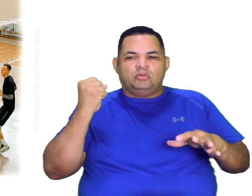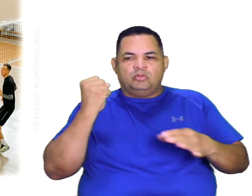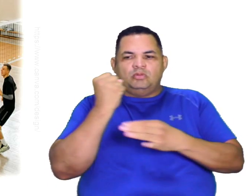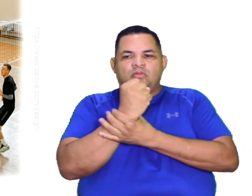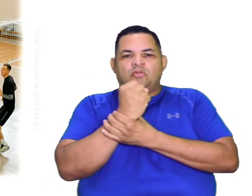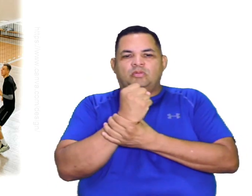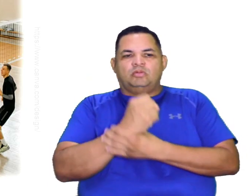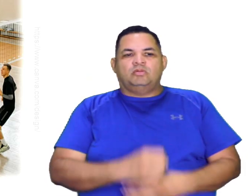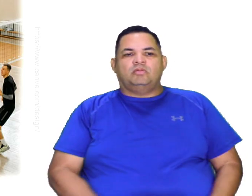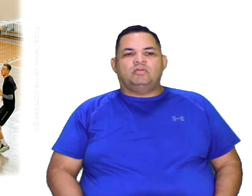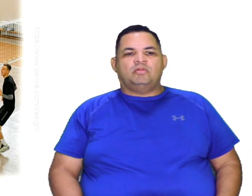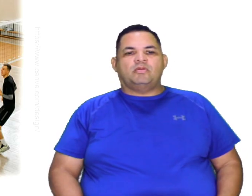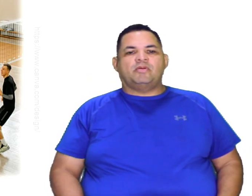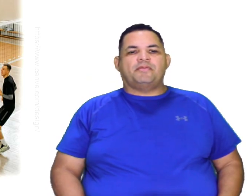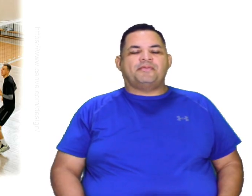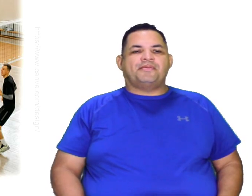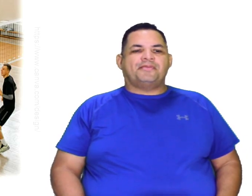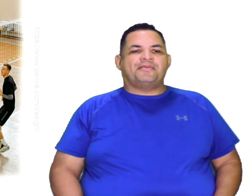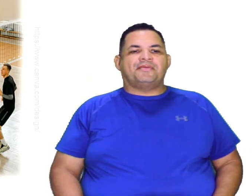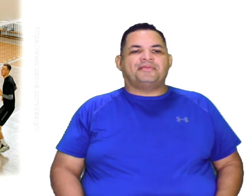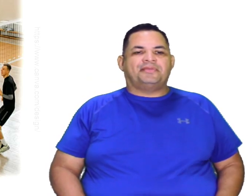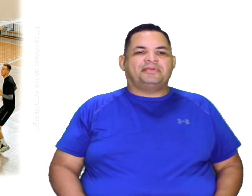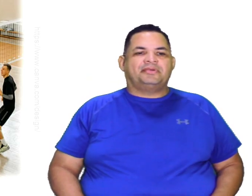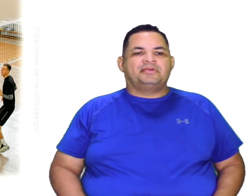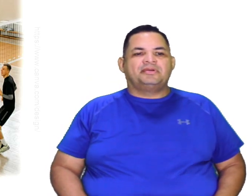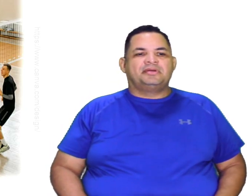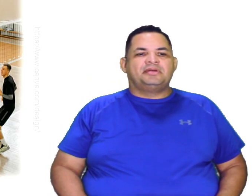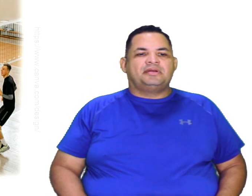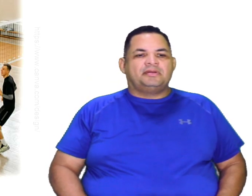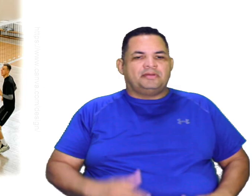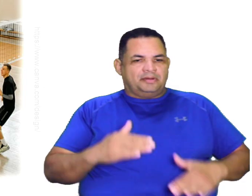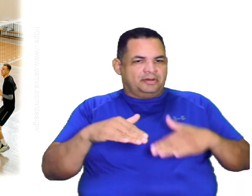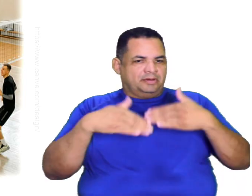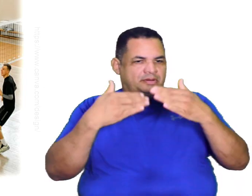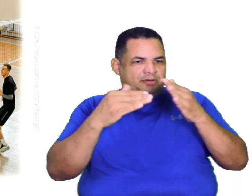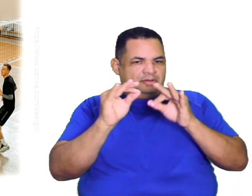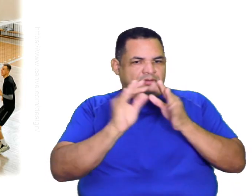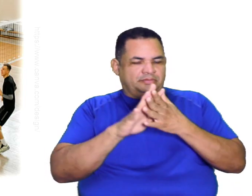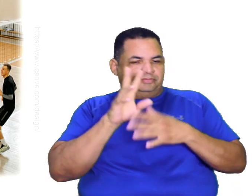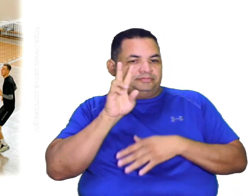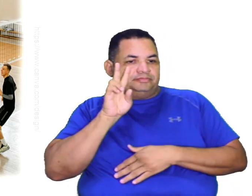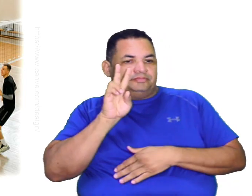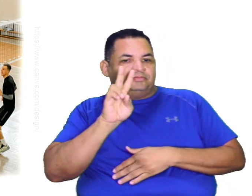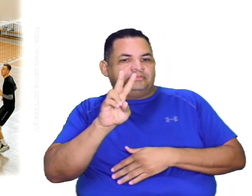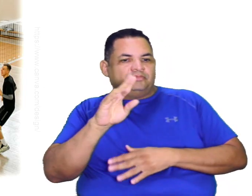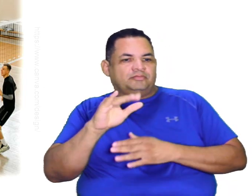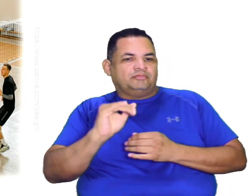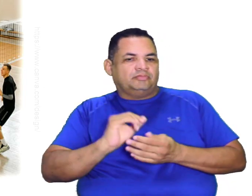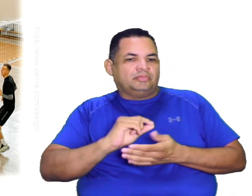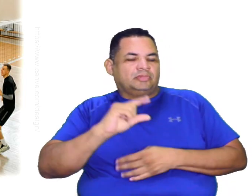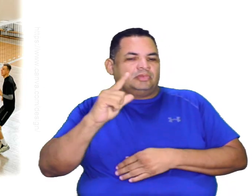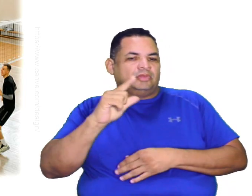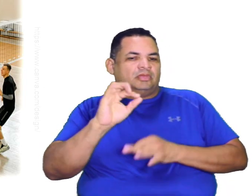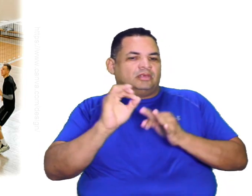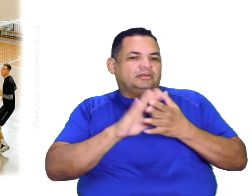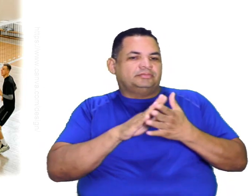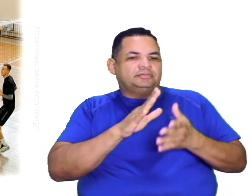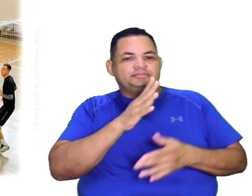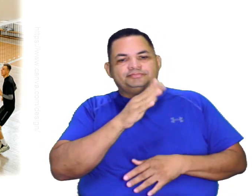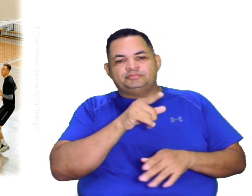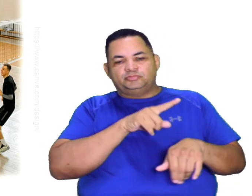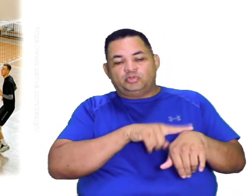segurança. Sobre essa progressão gradual, observar aí e aumentar a intensidade da duração